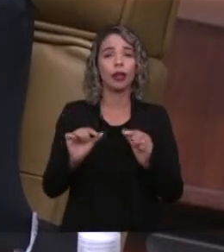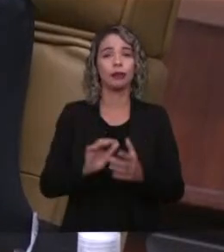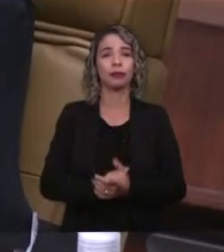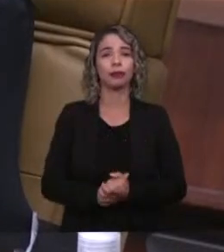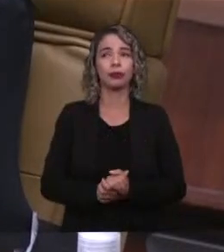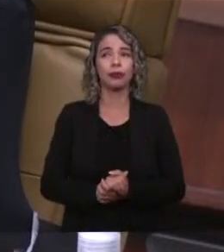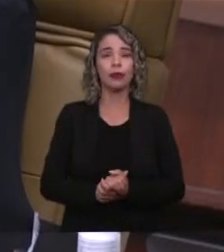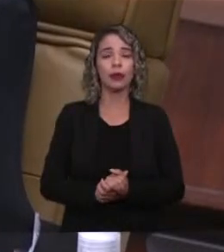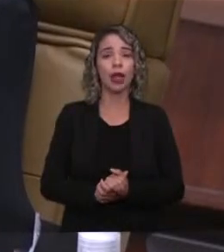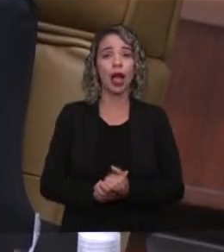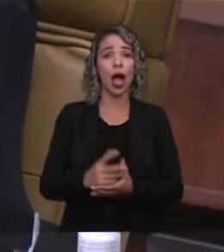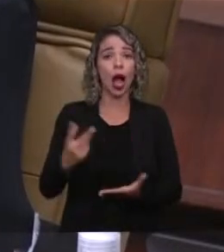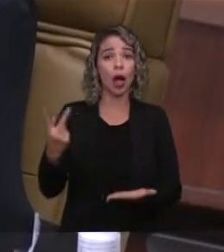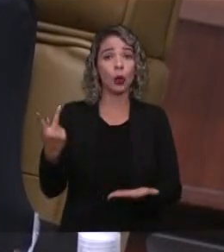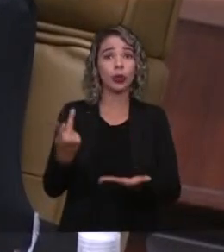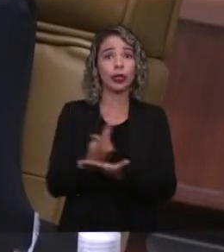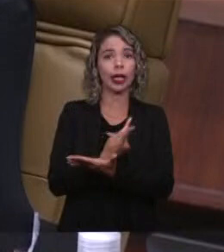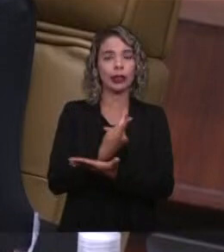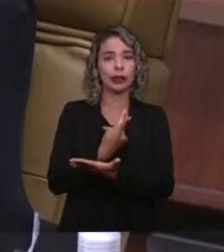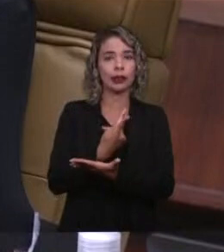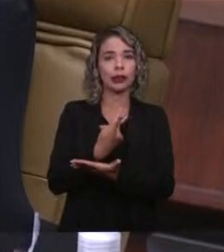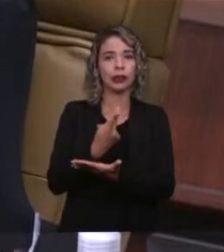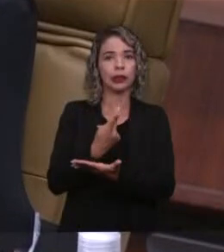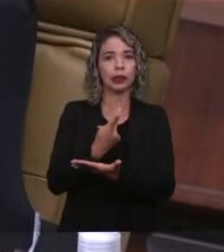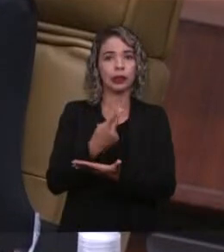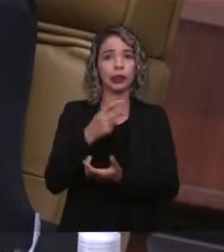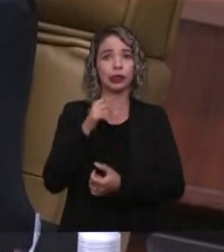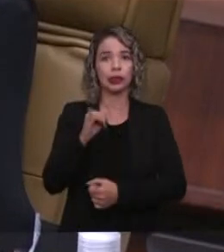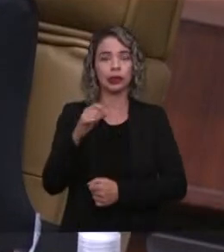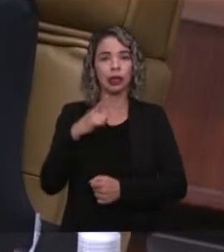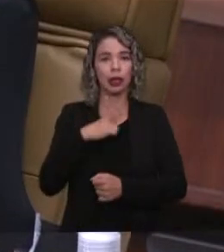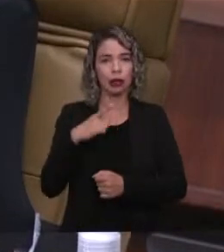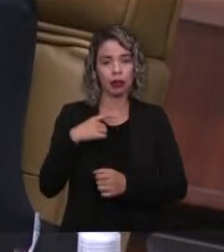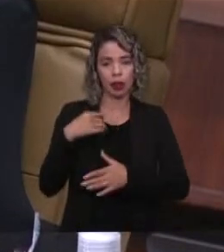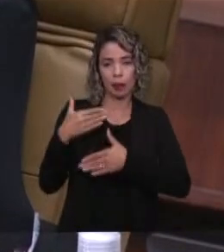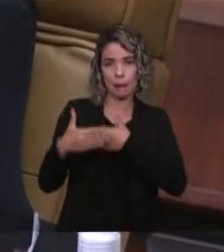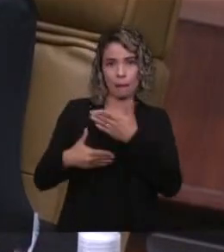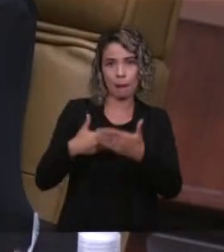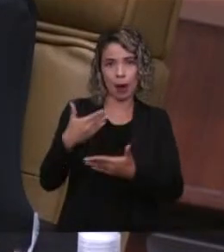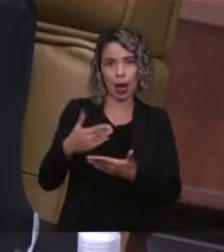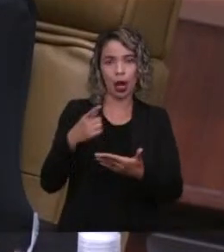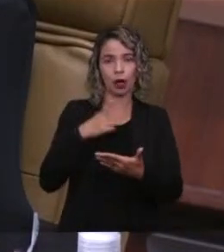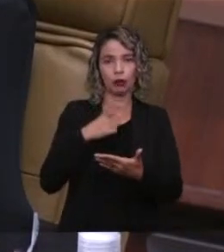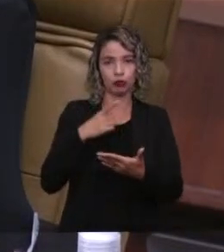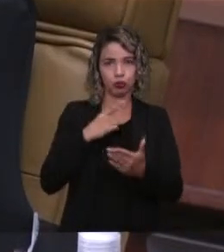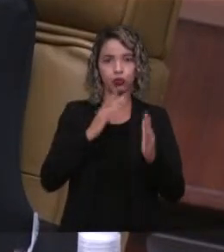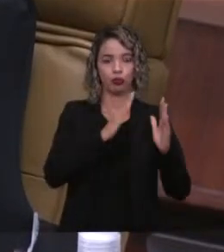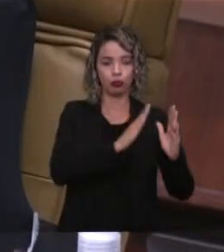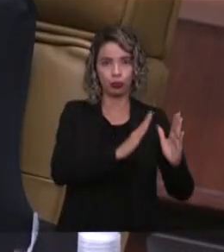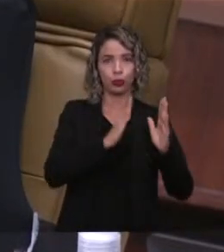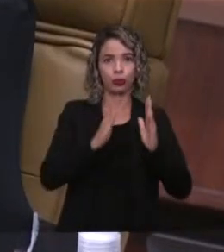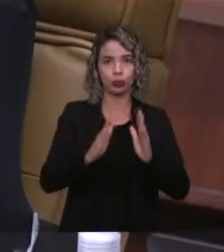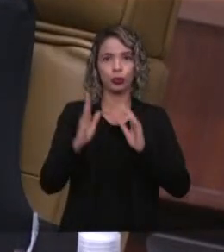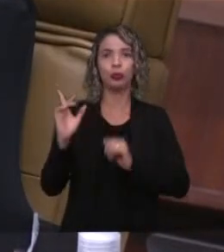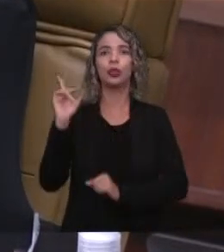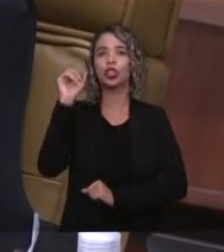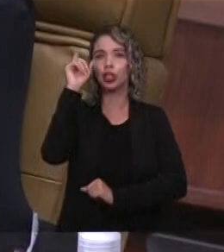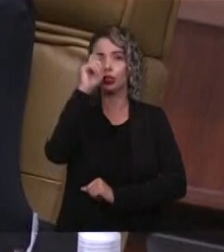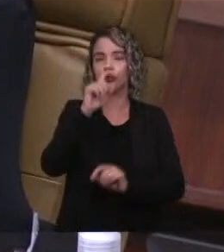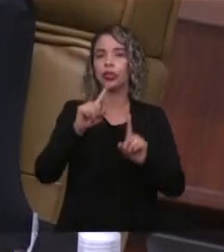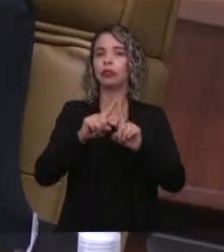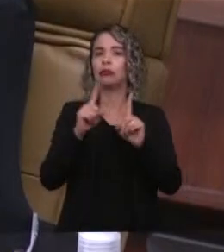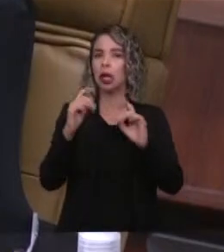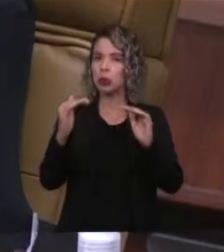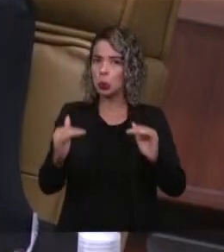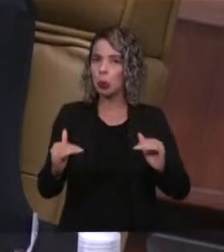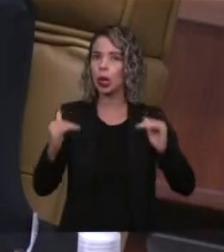execução do delito passa, abre aspas, por processos a miúde complexos e sofisticados,